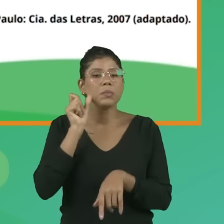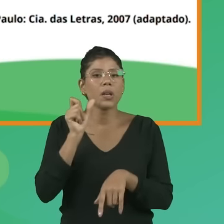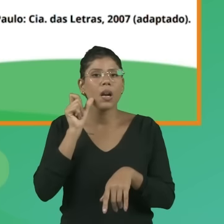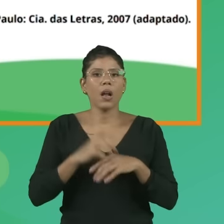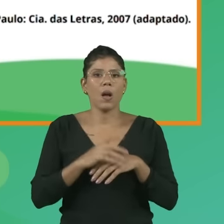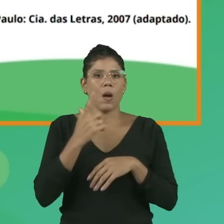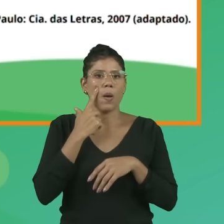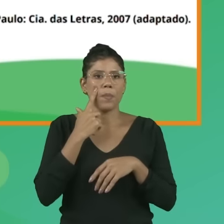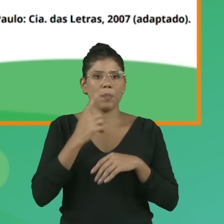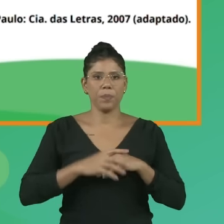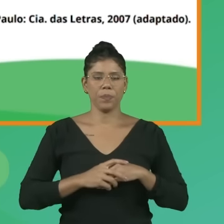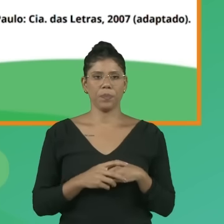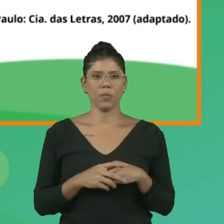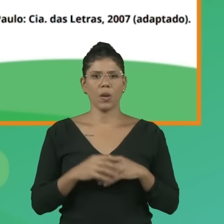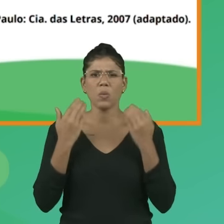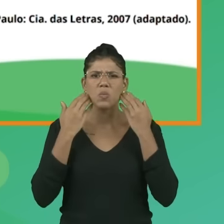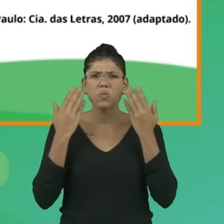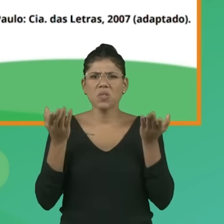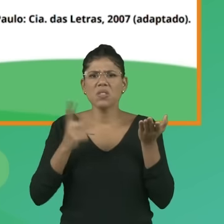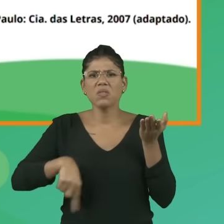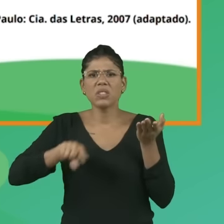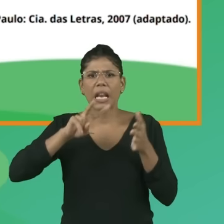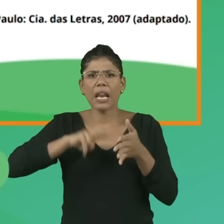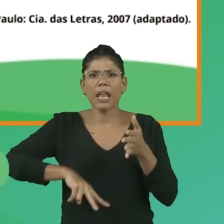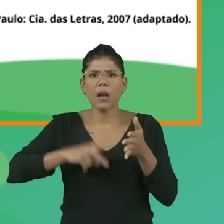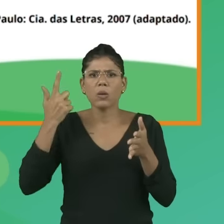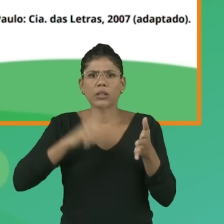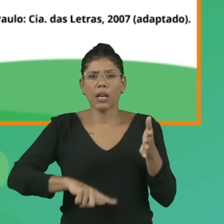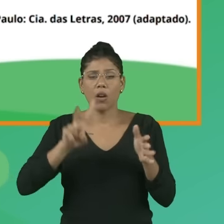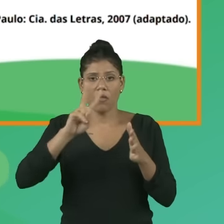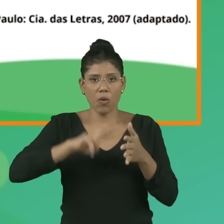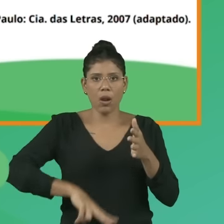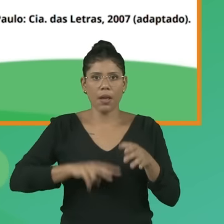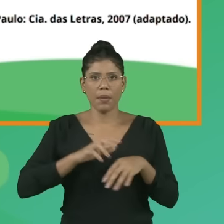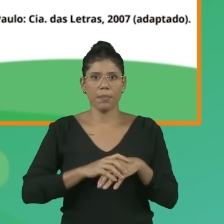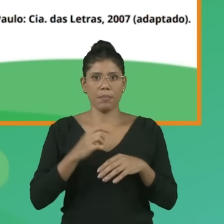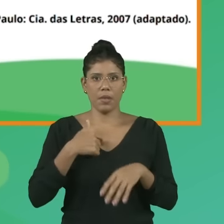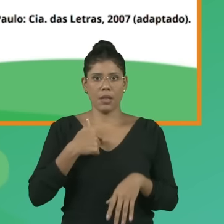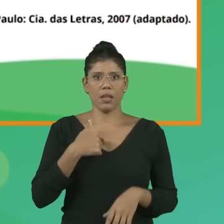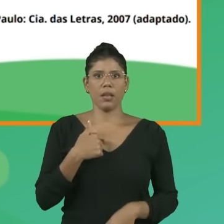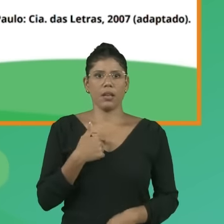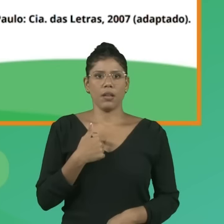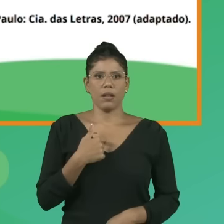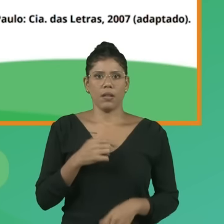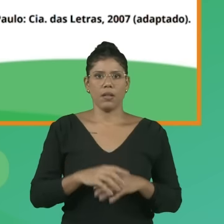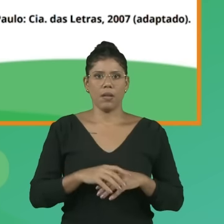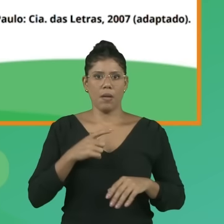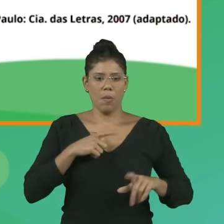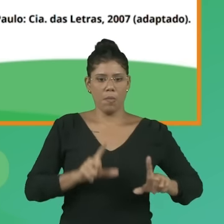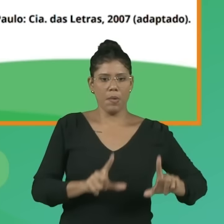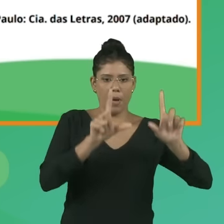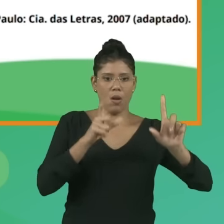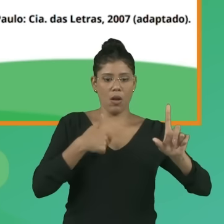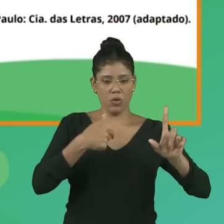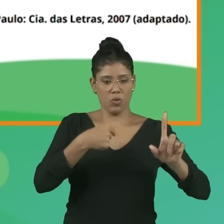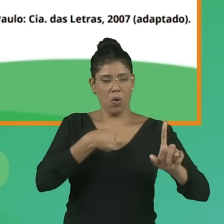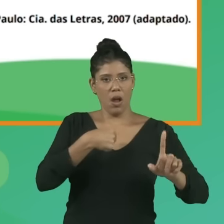quadrinho, não sei se está bem legal para vocês, mas eu vou ler aqui, ó. Essa sou eu com 10 anos de idade em